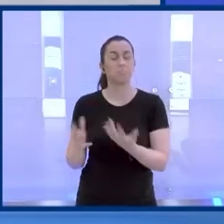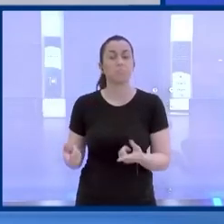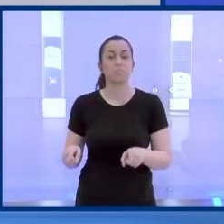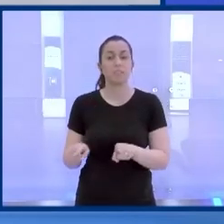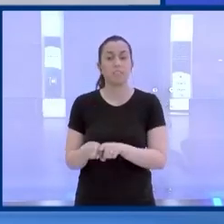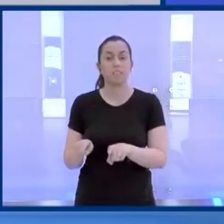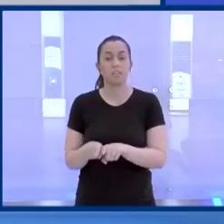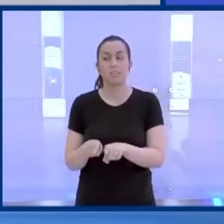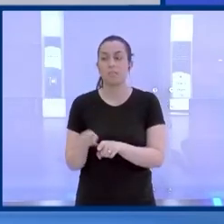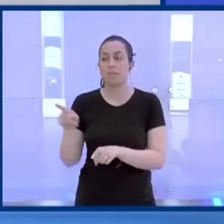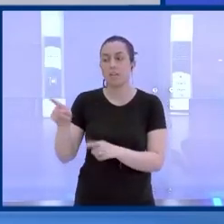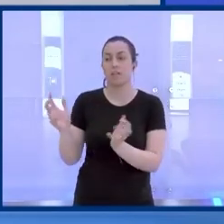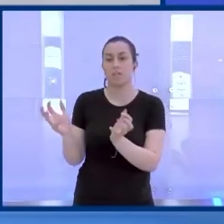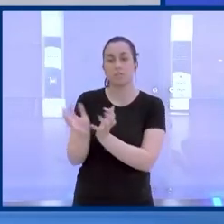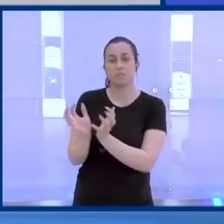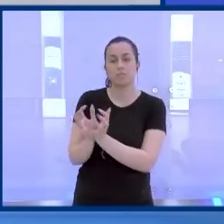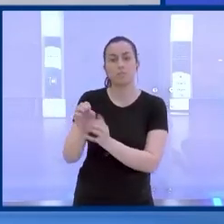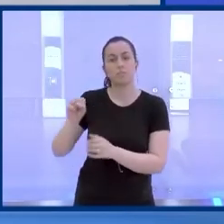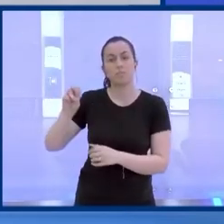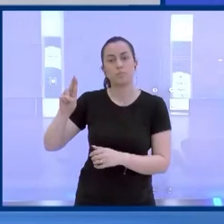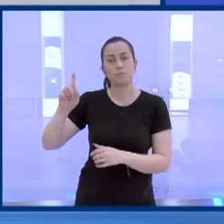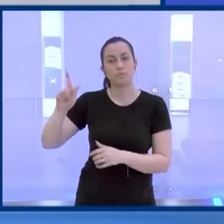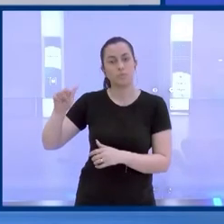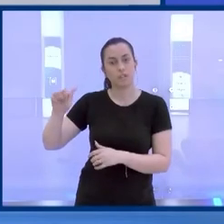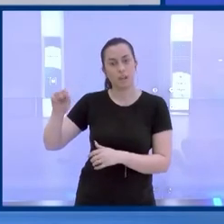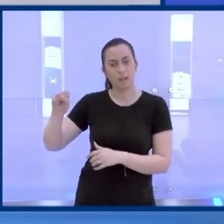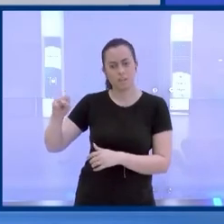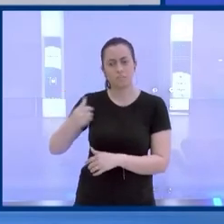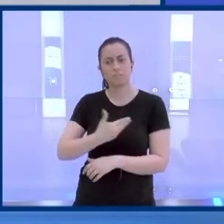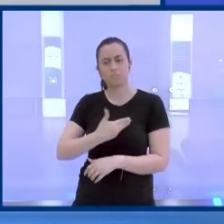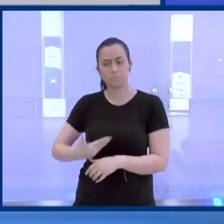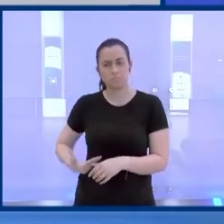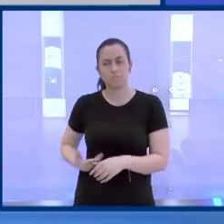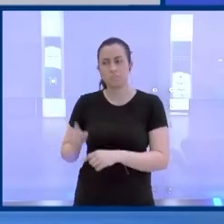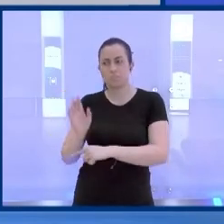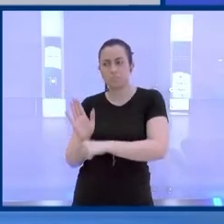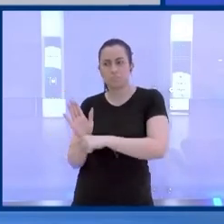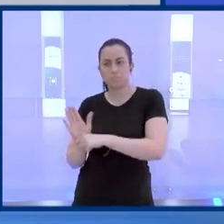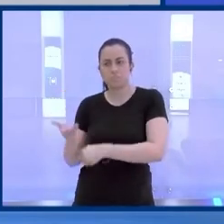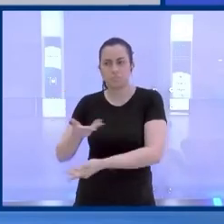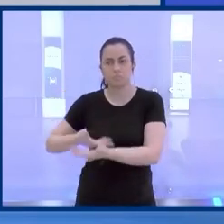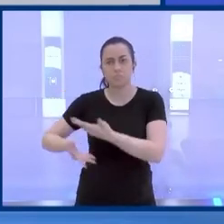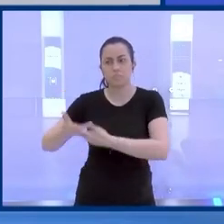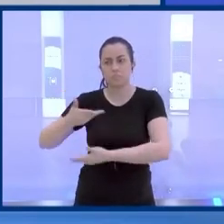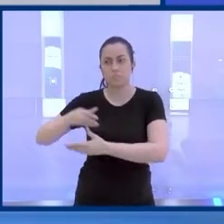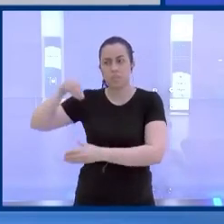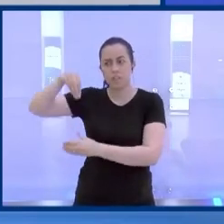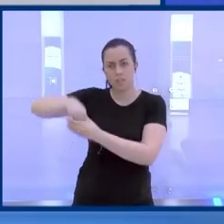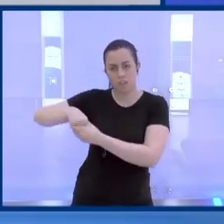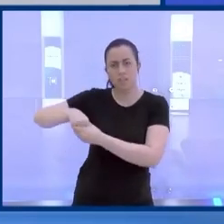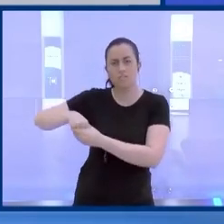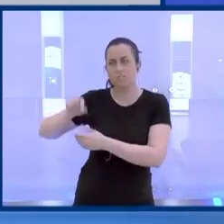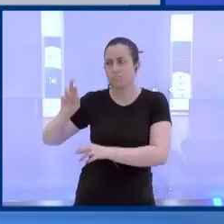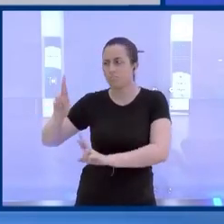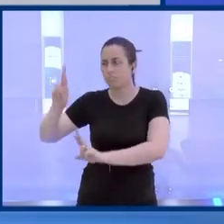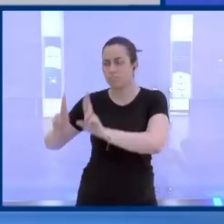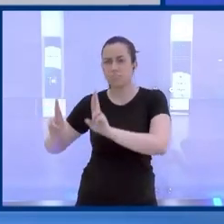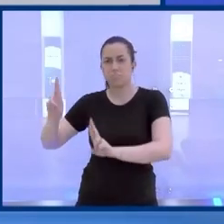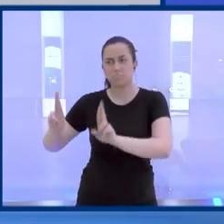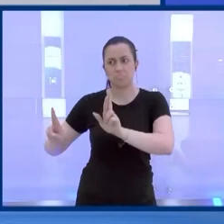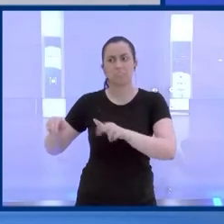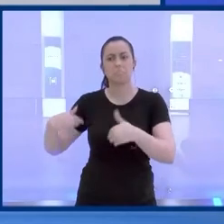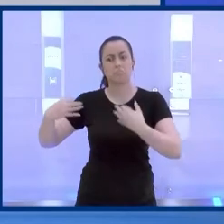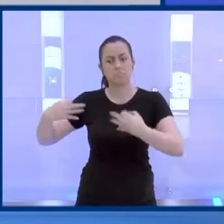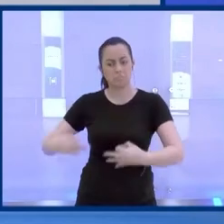da Sulgás é moderna e eficiente, e a empresa leva muito a sério suas responsabilidades sociais, patrocinando vários